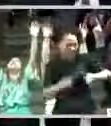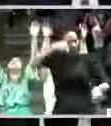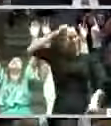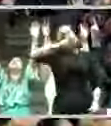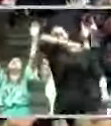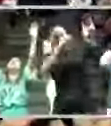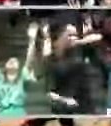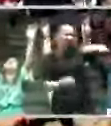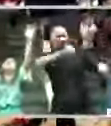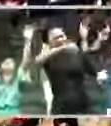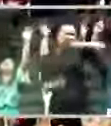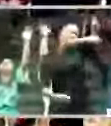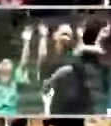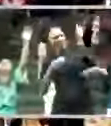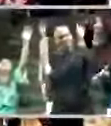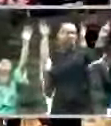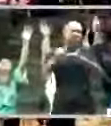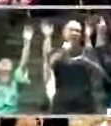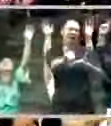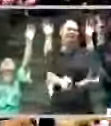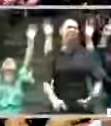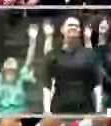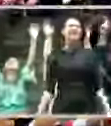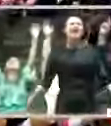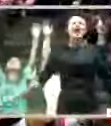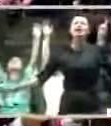boi ainda tropeça.